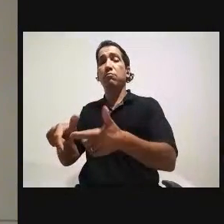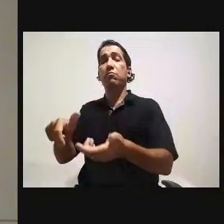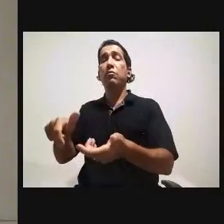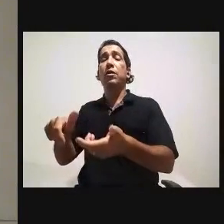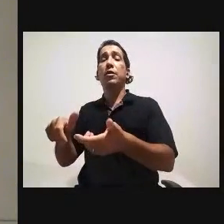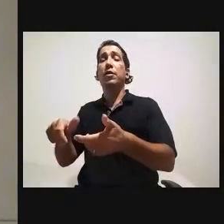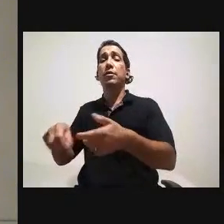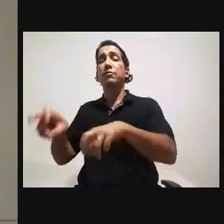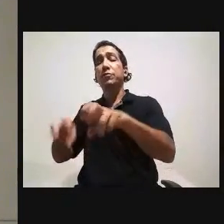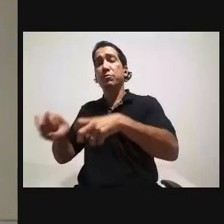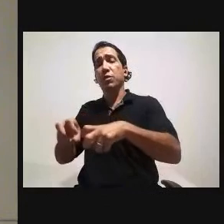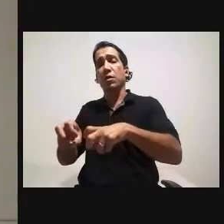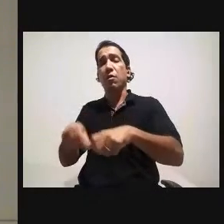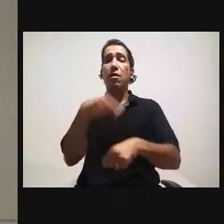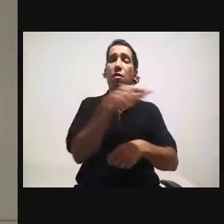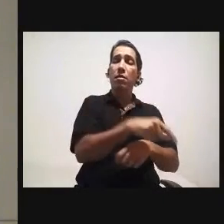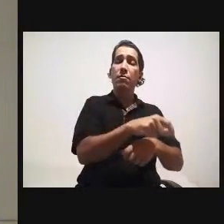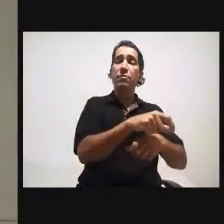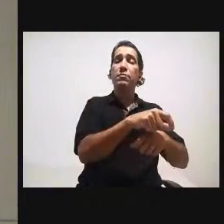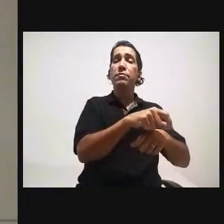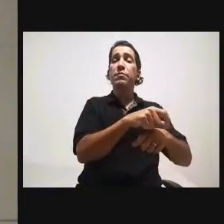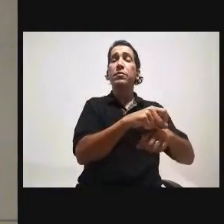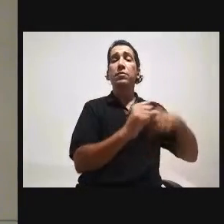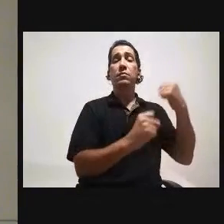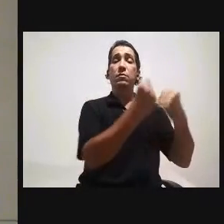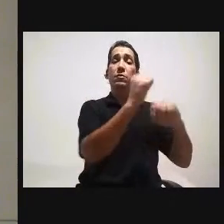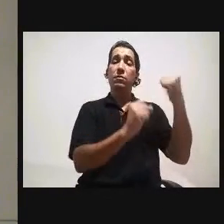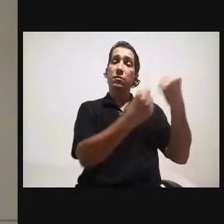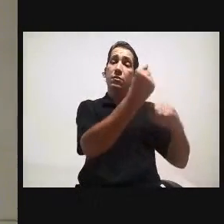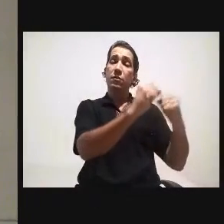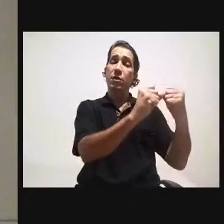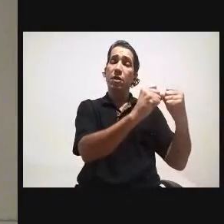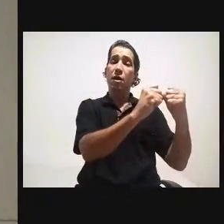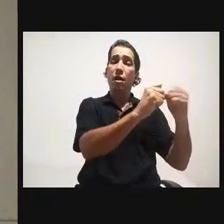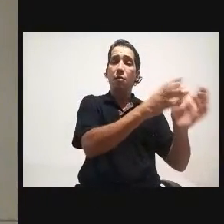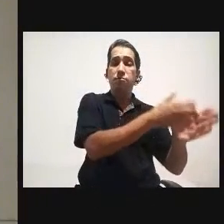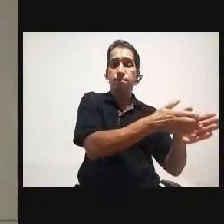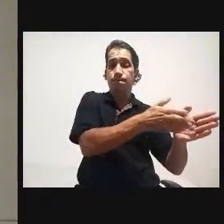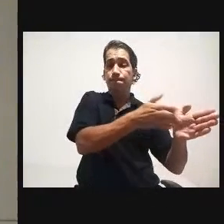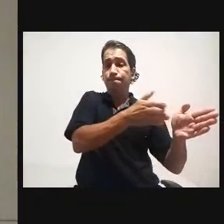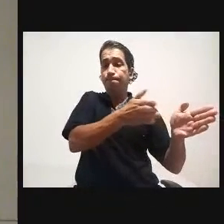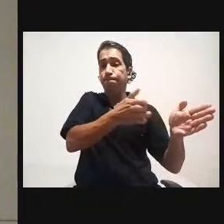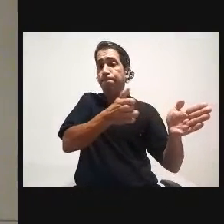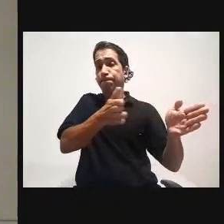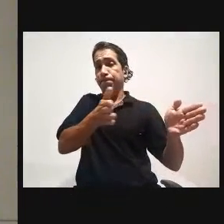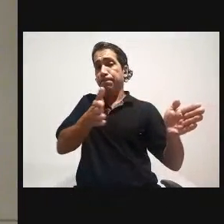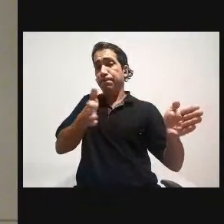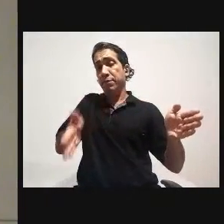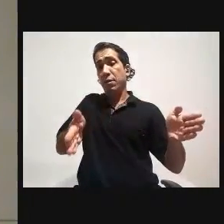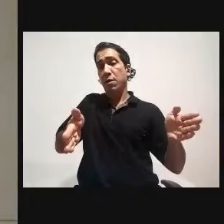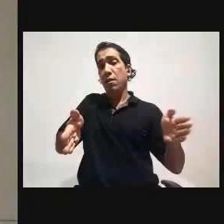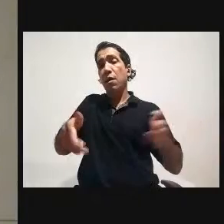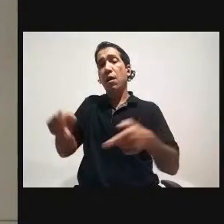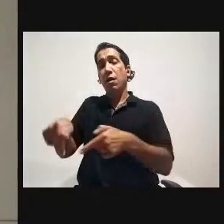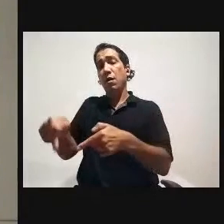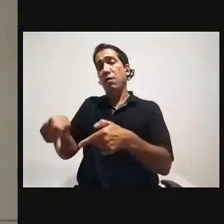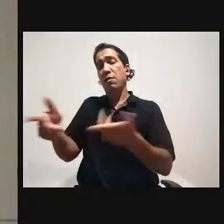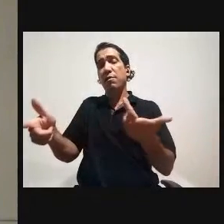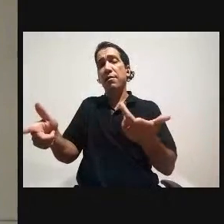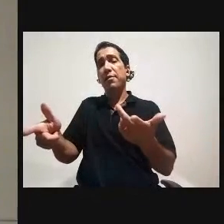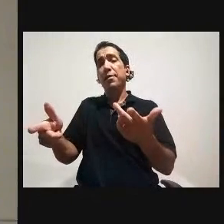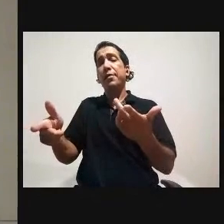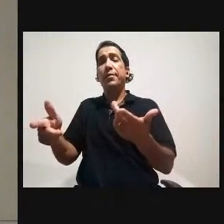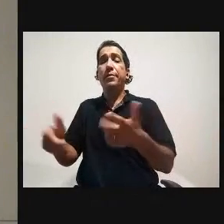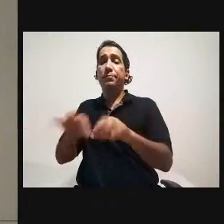era industrial teria finalizado já no final do ano 2000, dos anos,